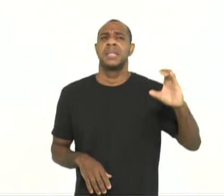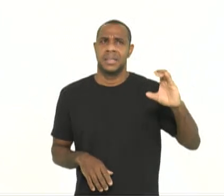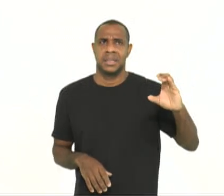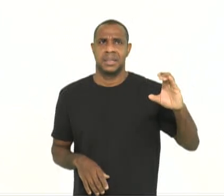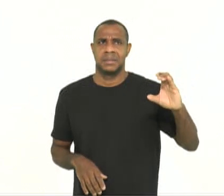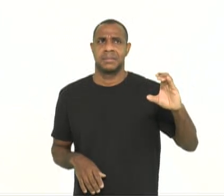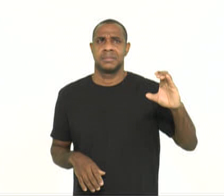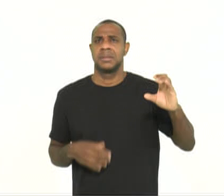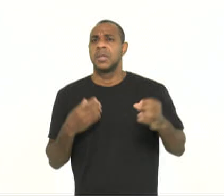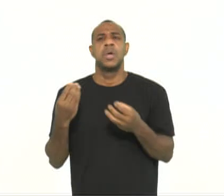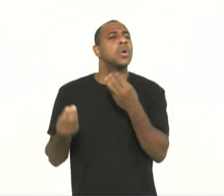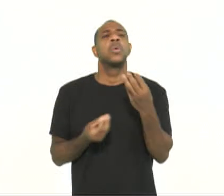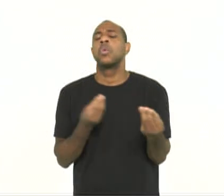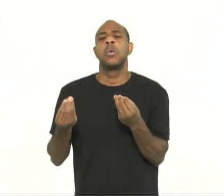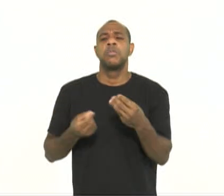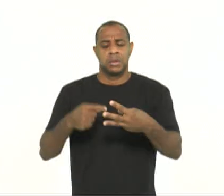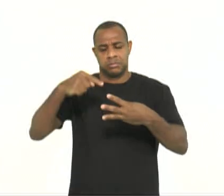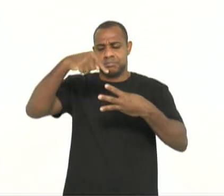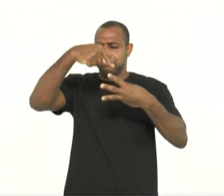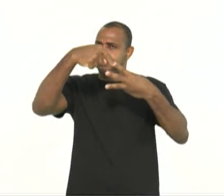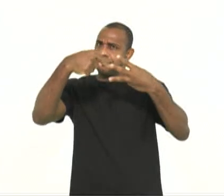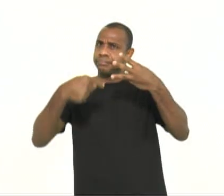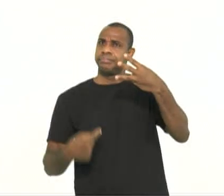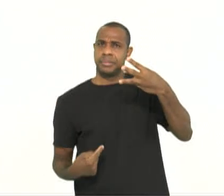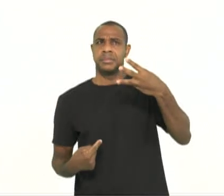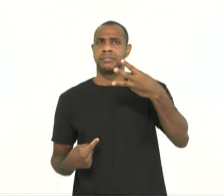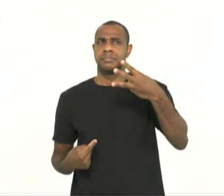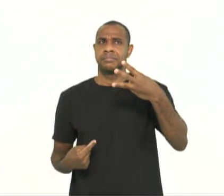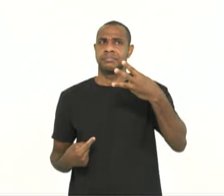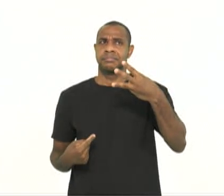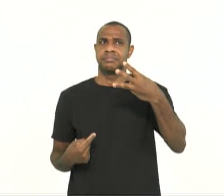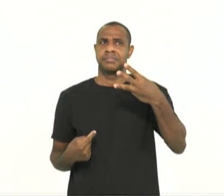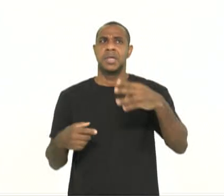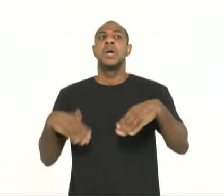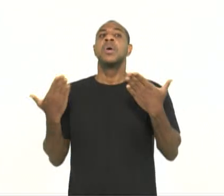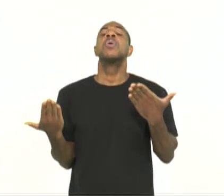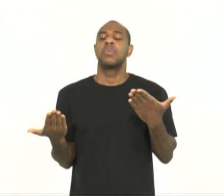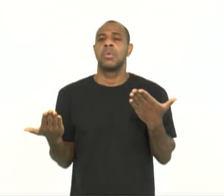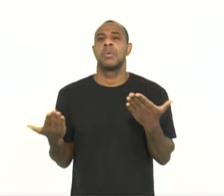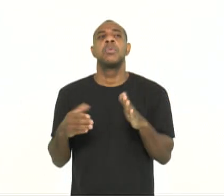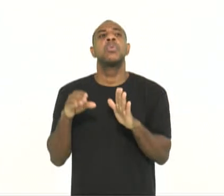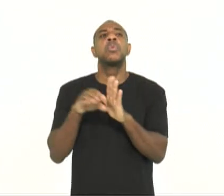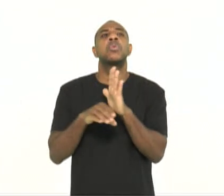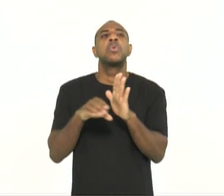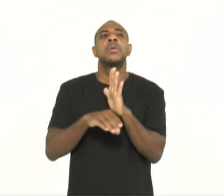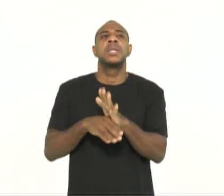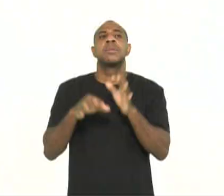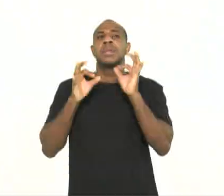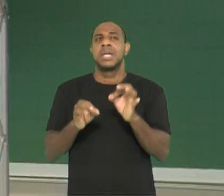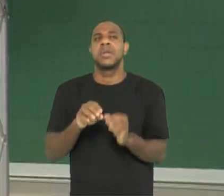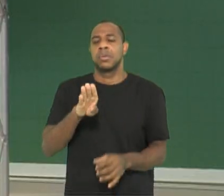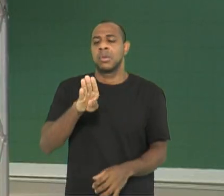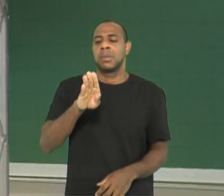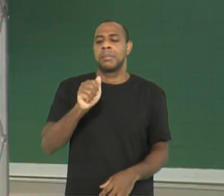de segregação territorial. Ou letra C, é o nome dado ao local onde o rio tem seu início. A, B ou